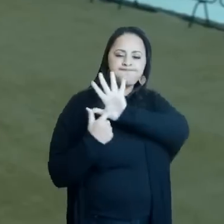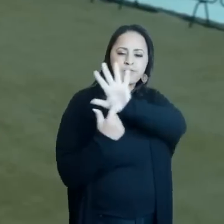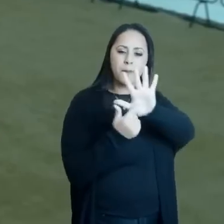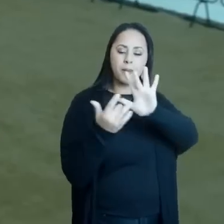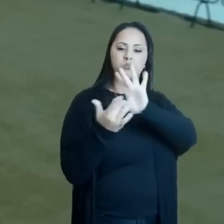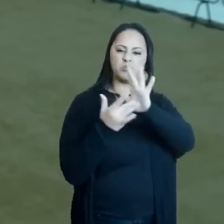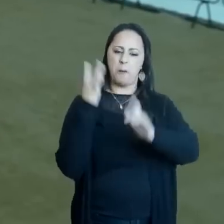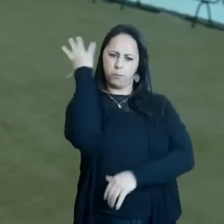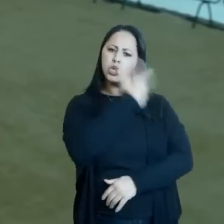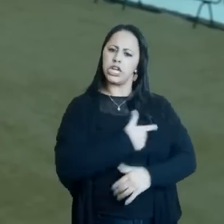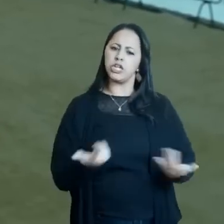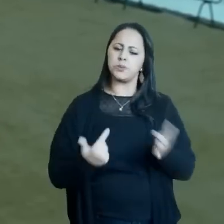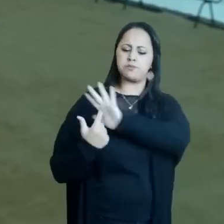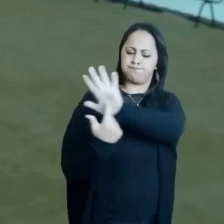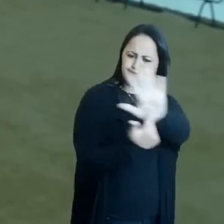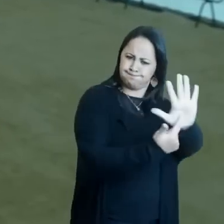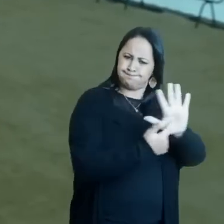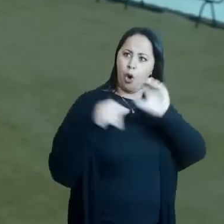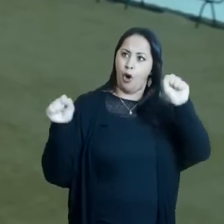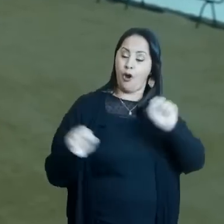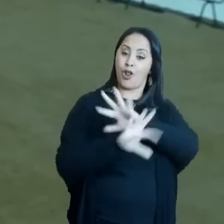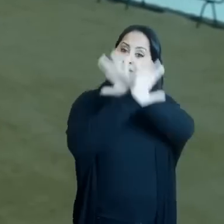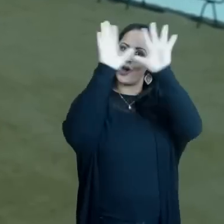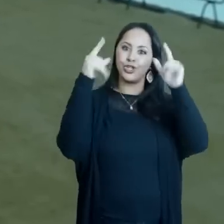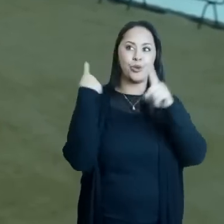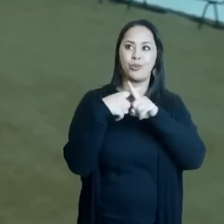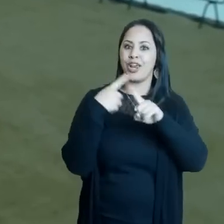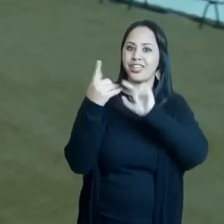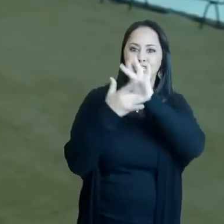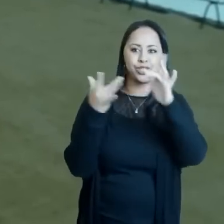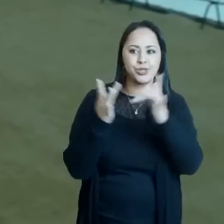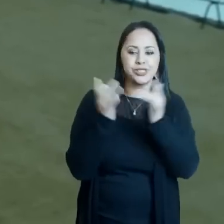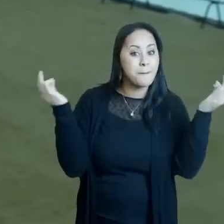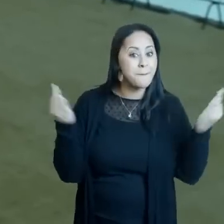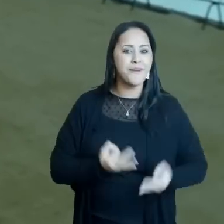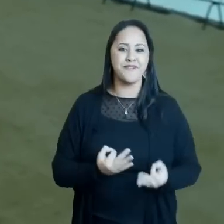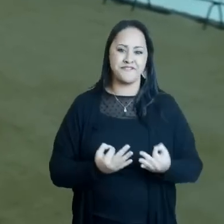outdoor bonitão. Nós temos que ser um outdoor glorioso, porque ele é glorioso.